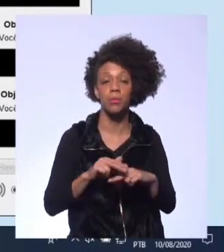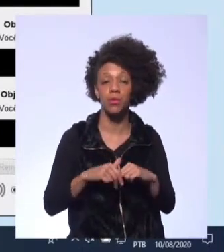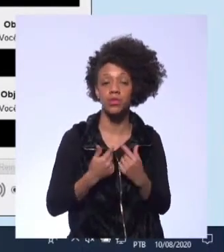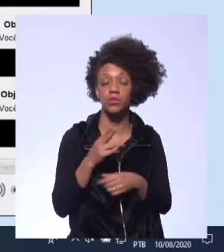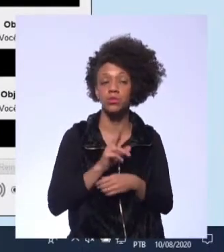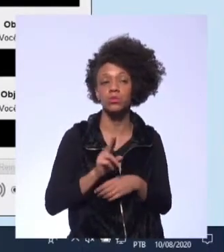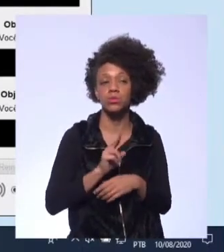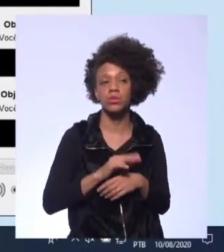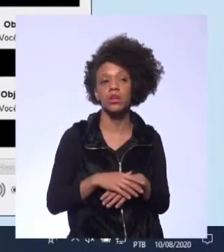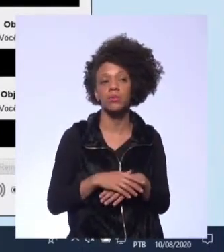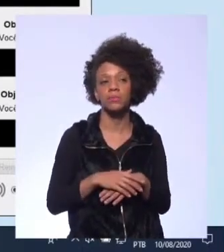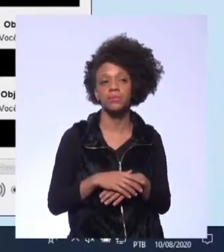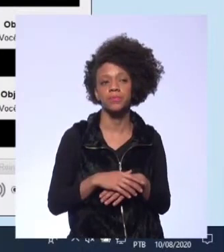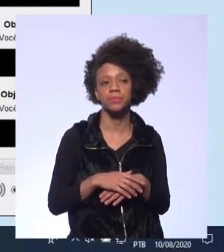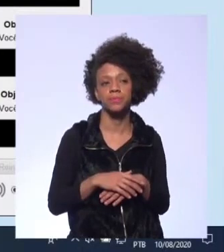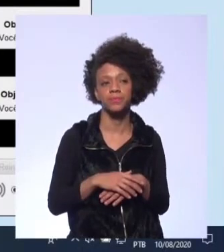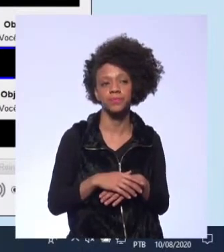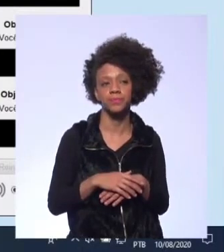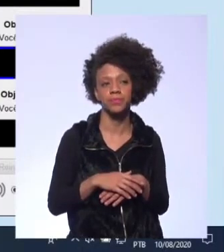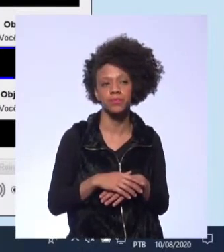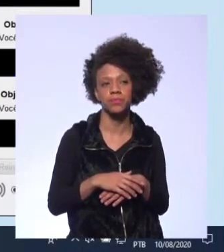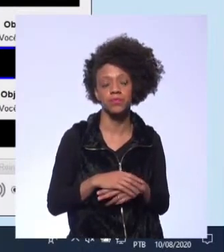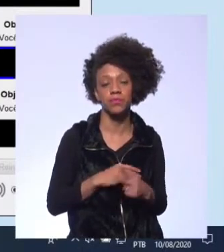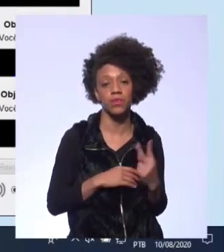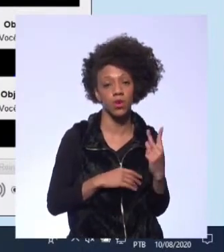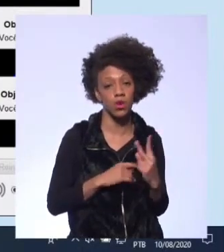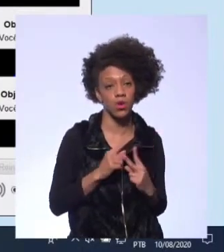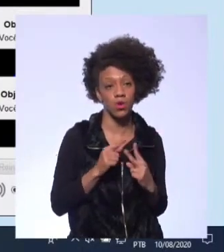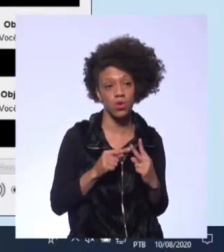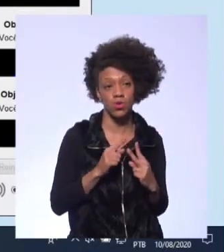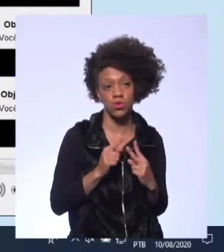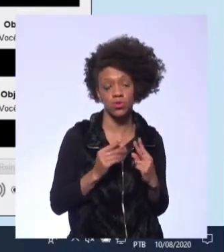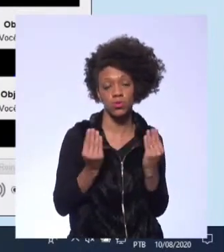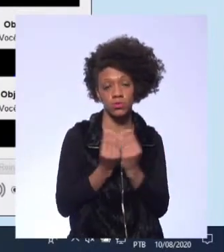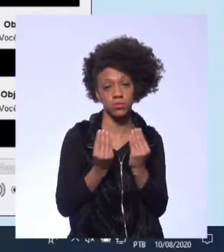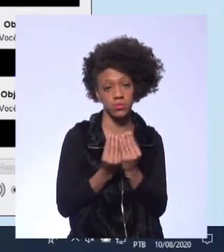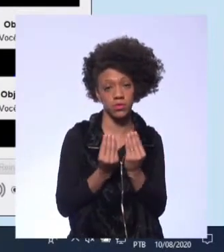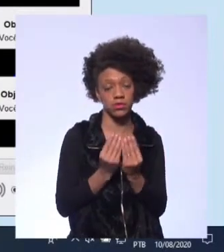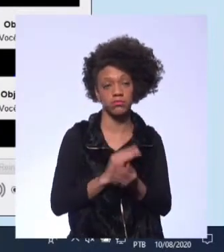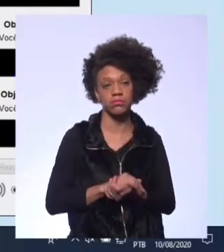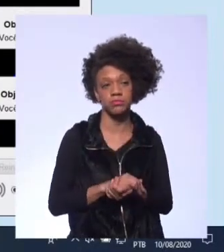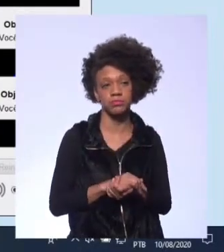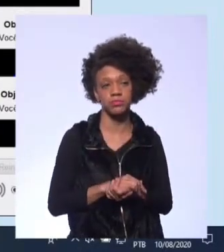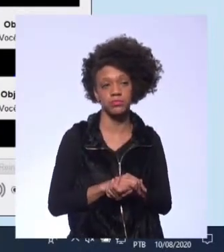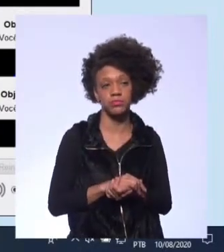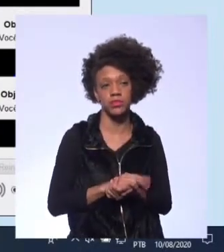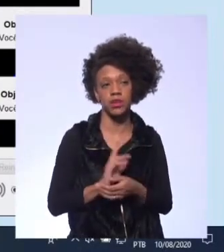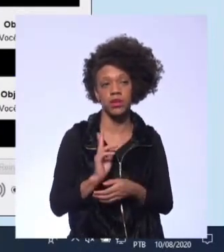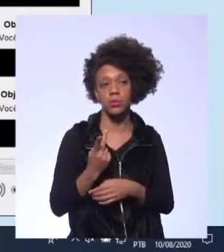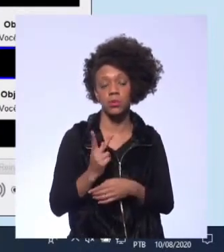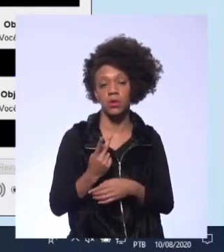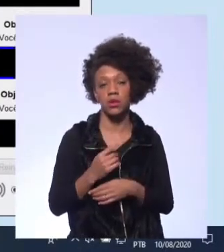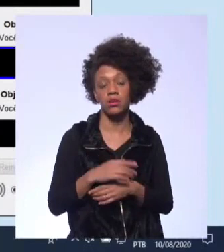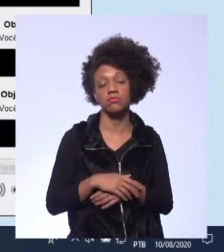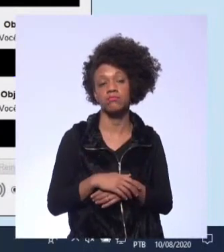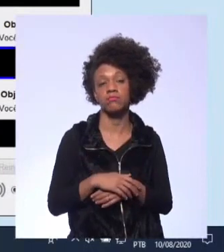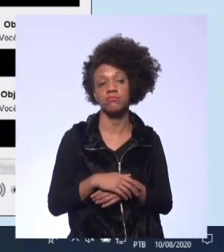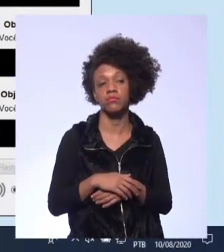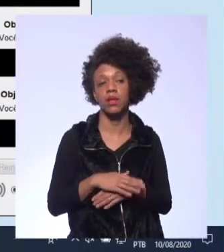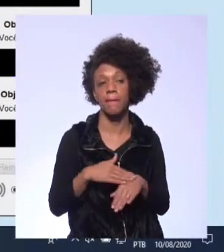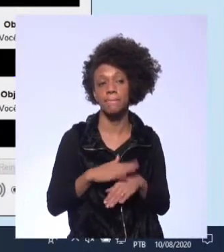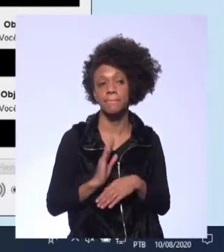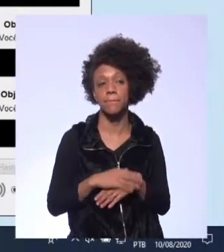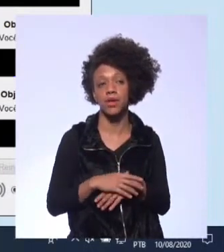usar, então, 2 moléculas do gás hidrogênio,